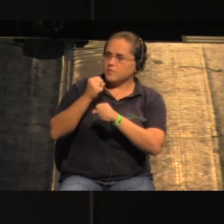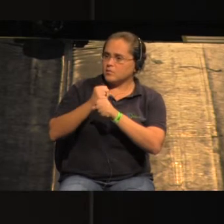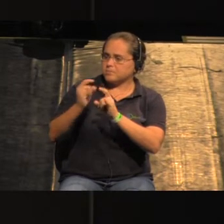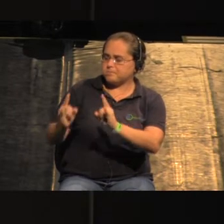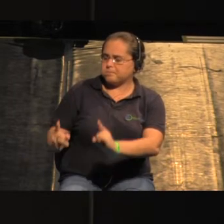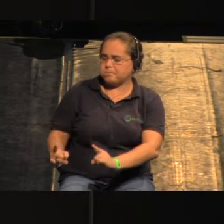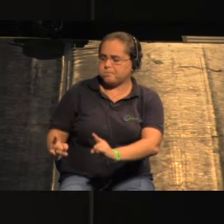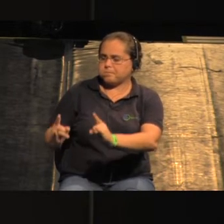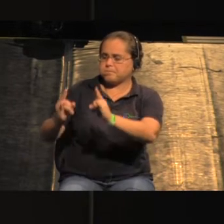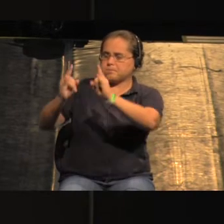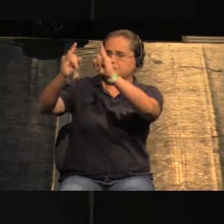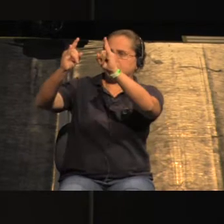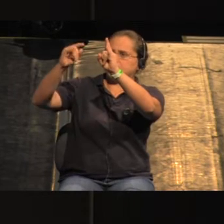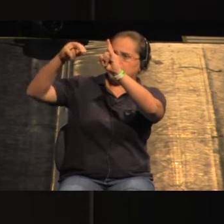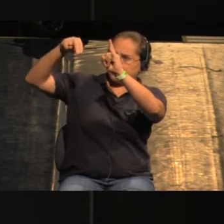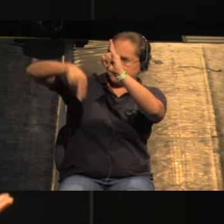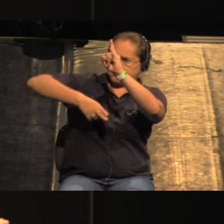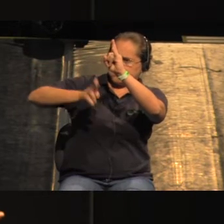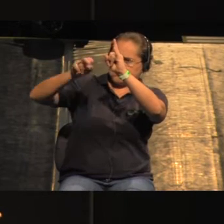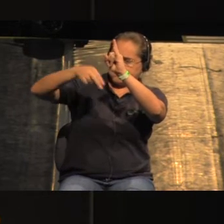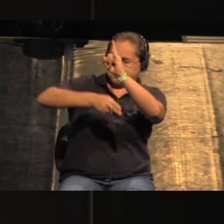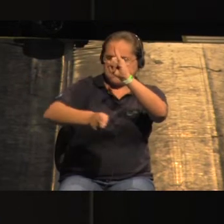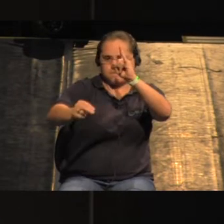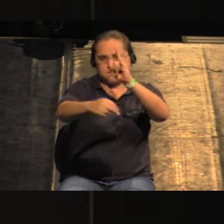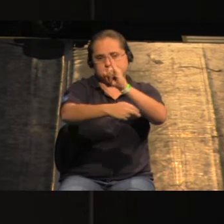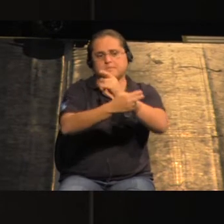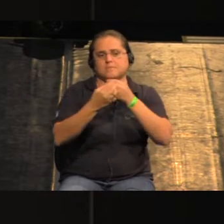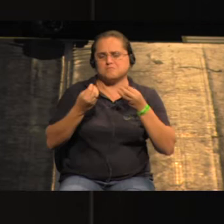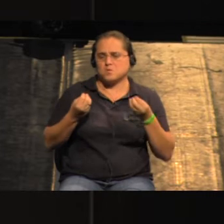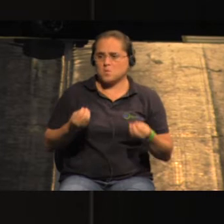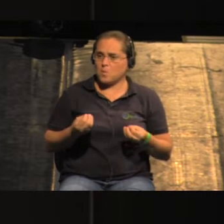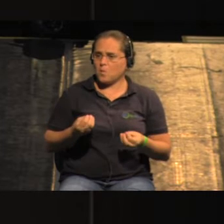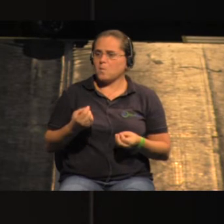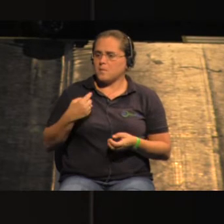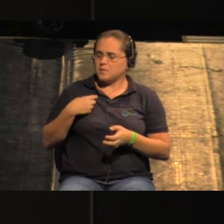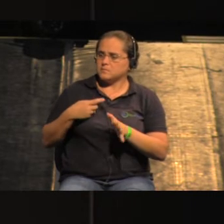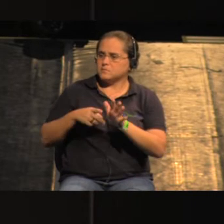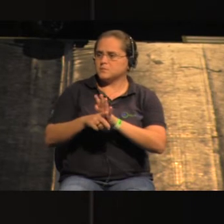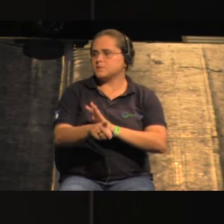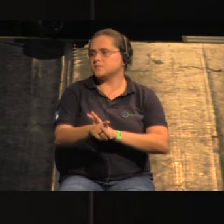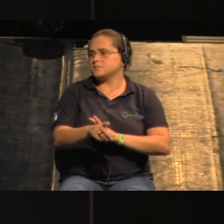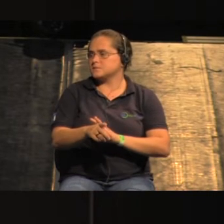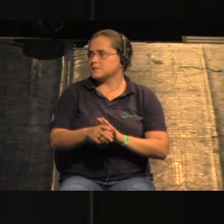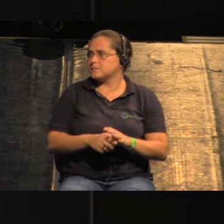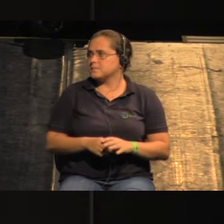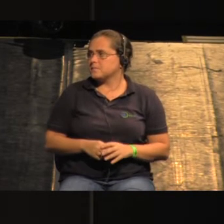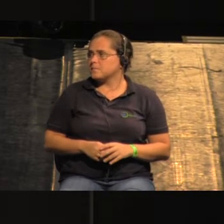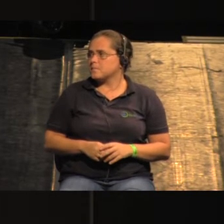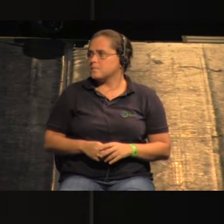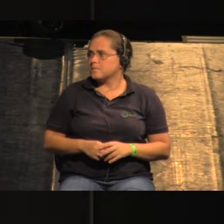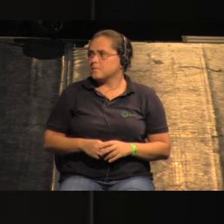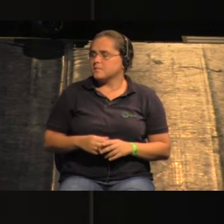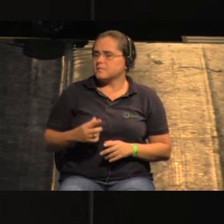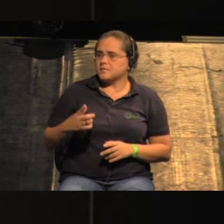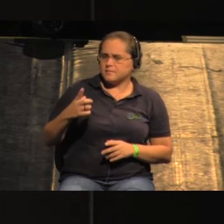você vê a construção de um mega edifício com uma montanha-russa no meio dele, e que surge minha